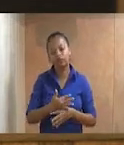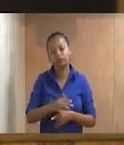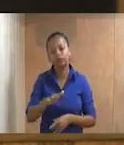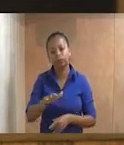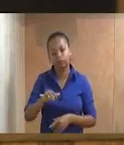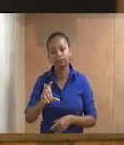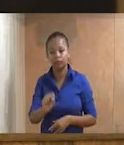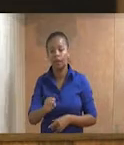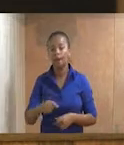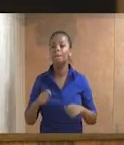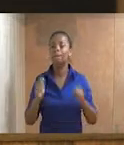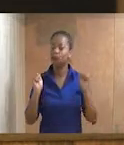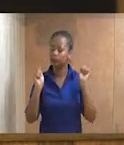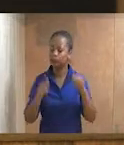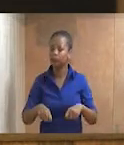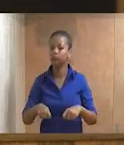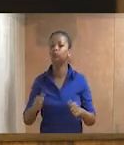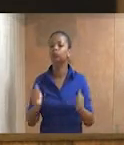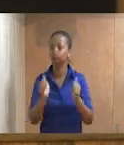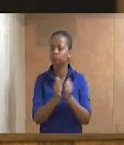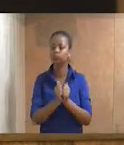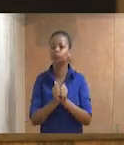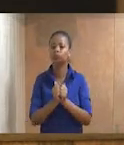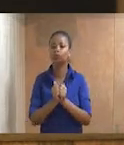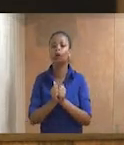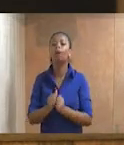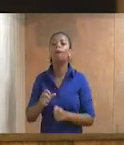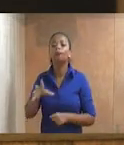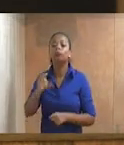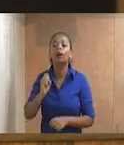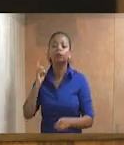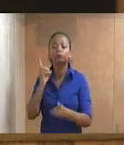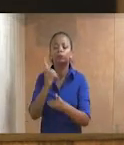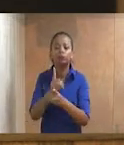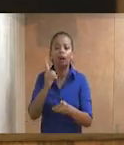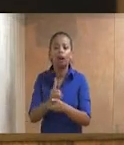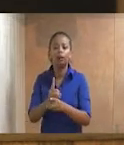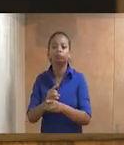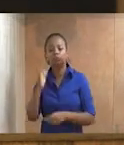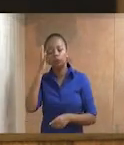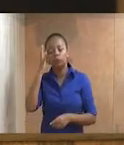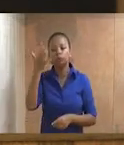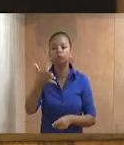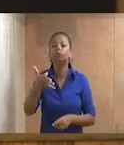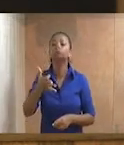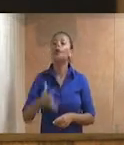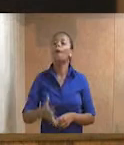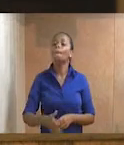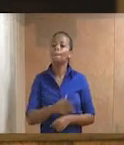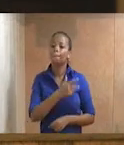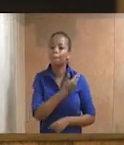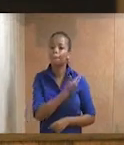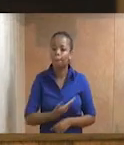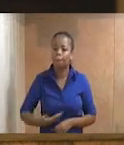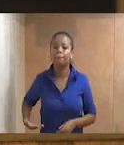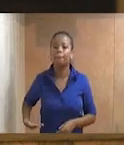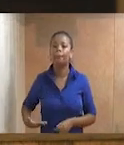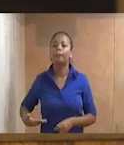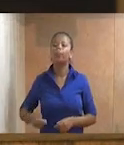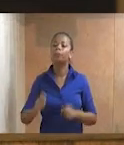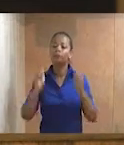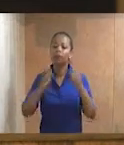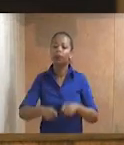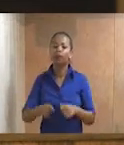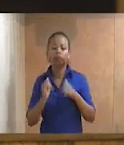juntos buscarmos condições de política pública que possa estar beneficiando também essa classe,